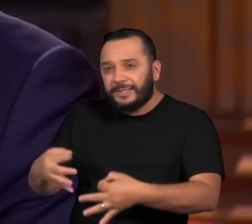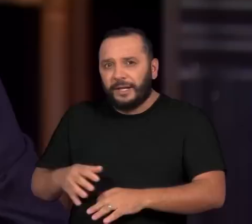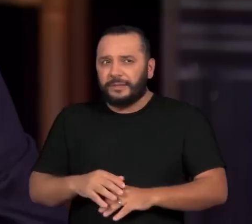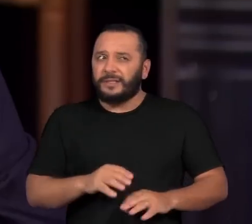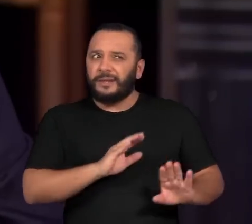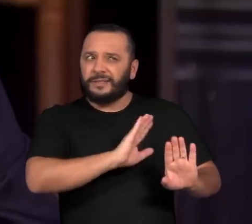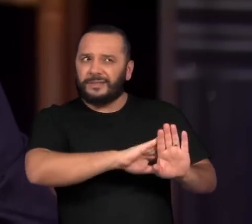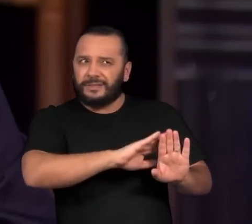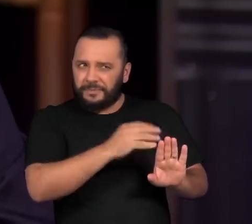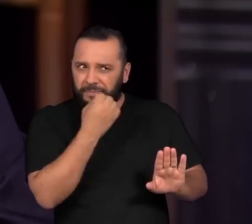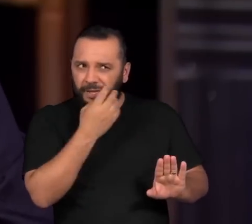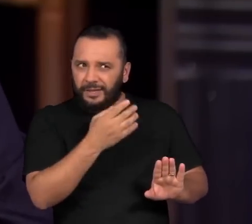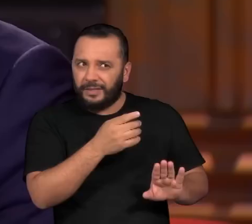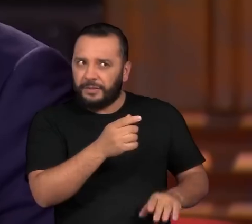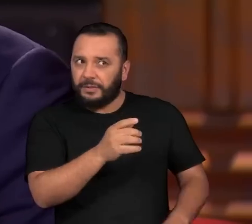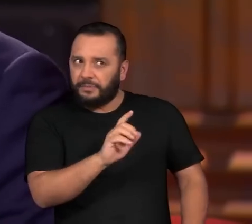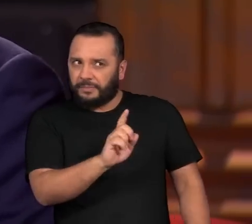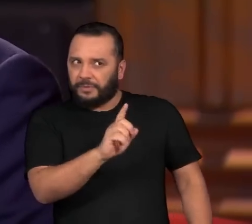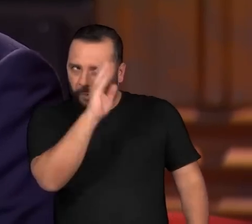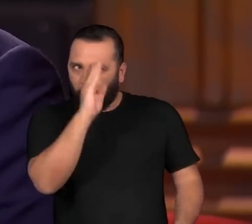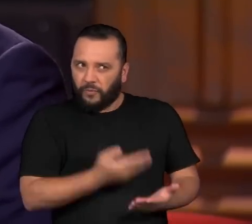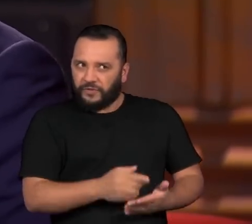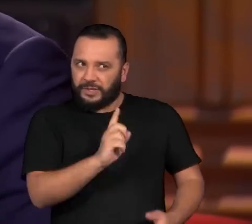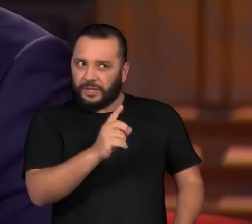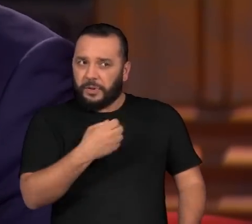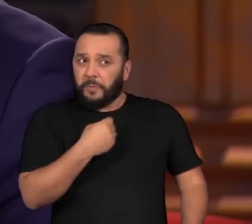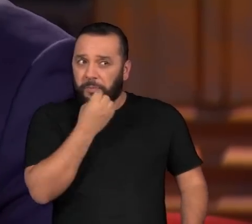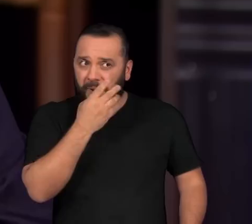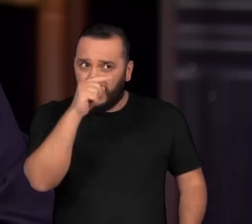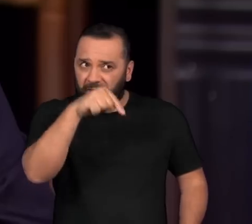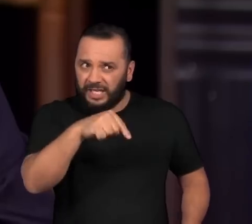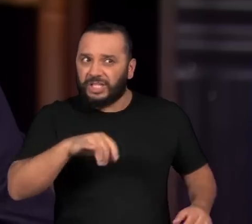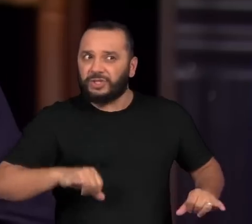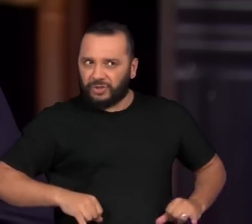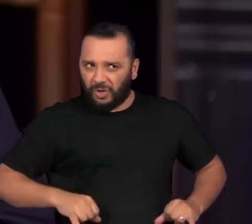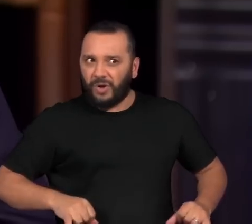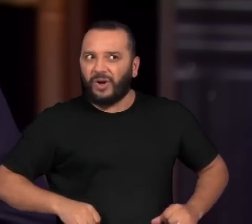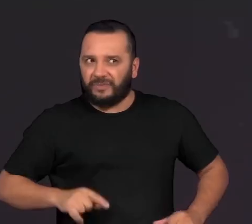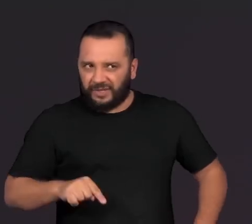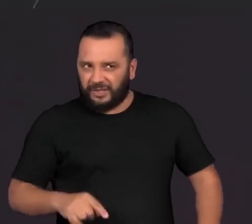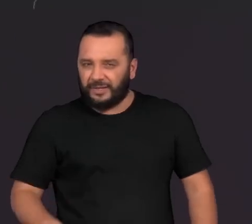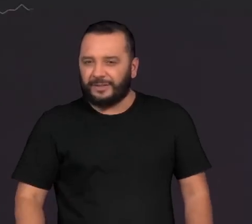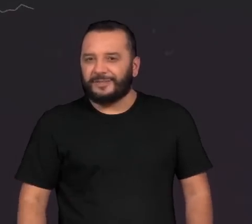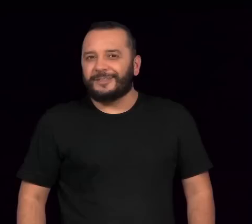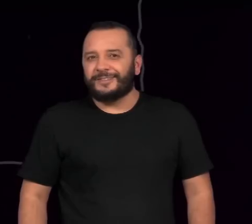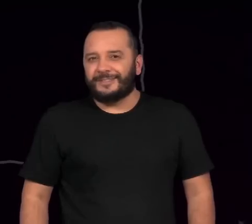não confie tanto nisso, o bem aqui sofre neste programa.